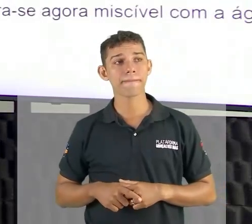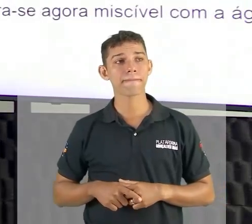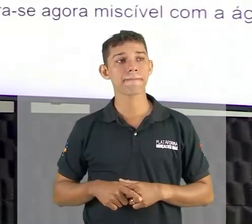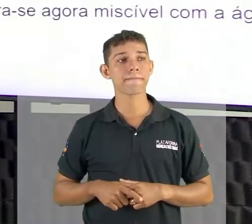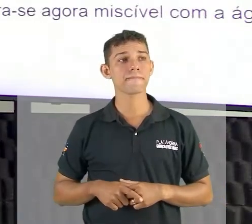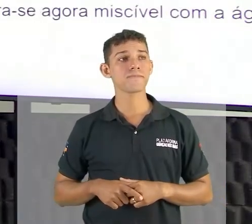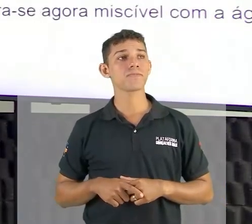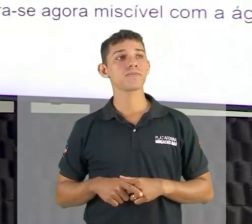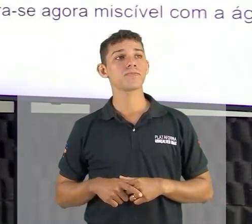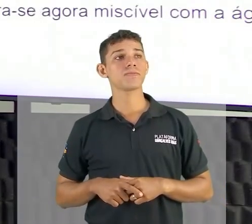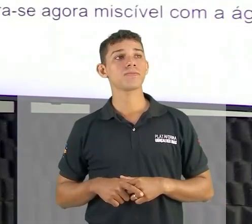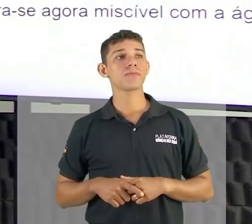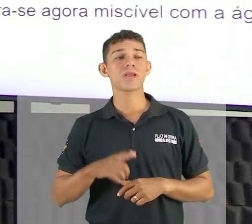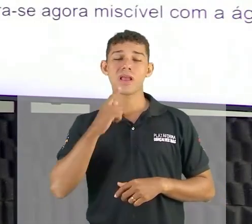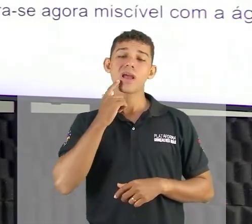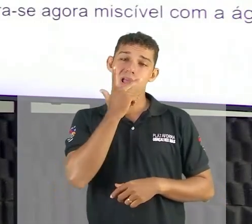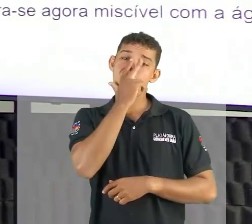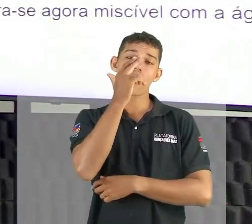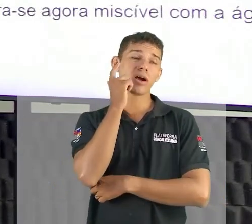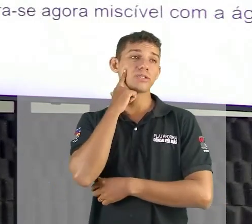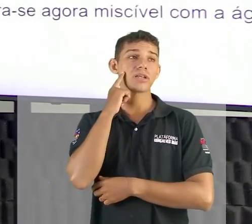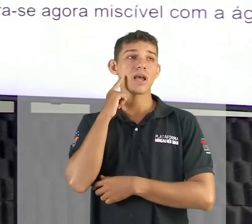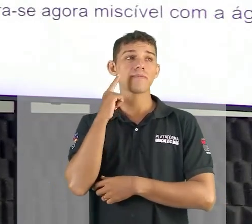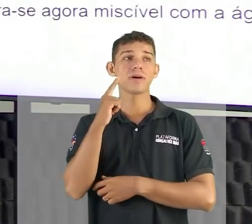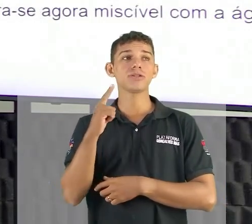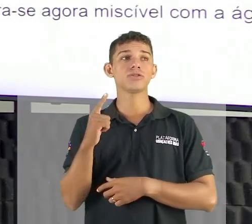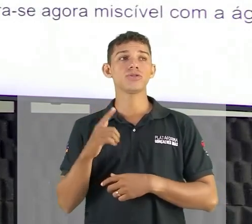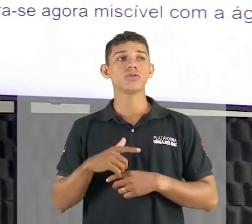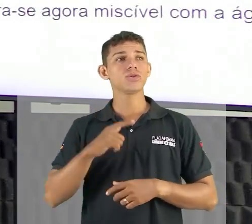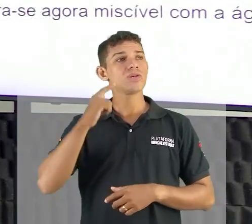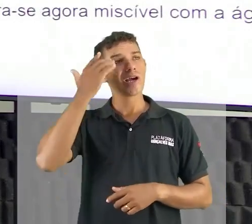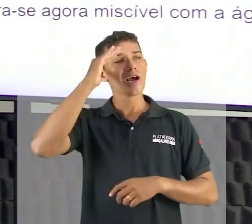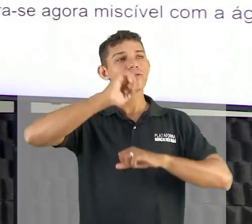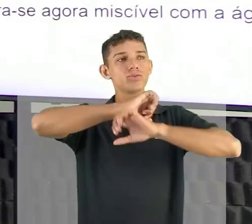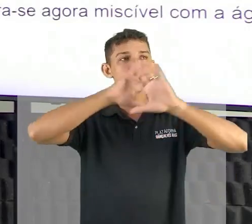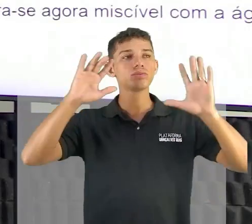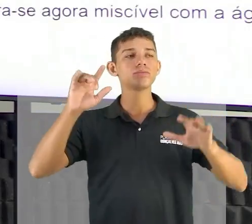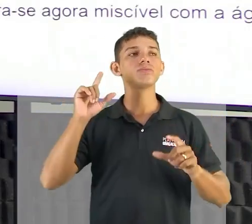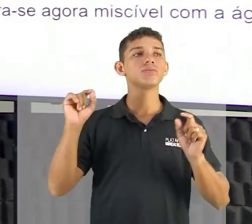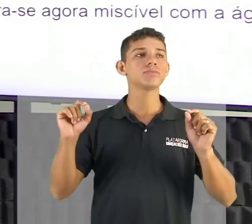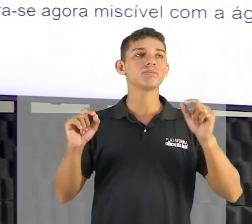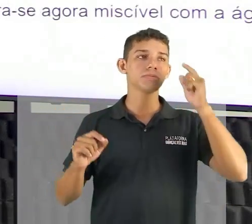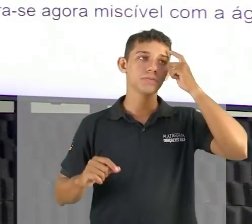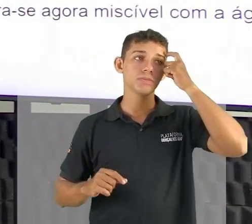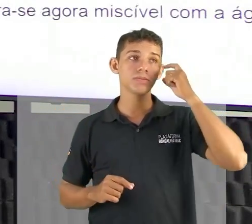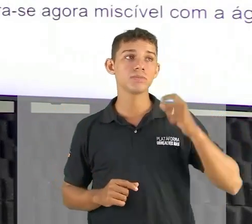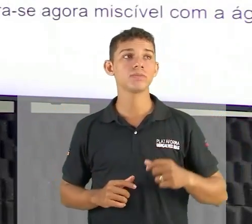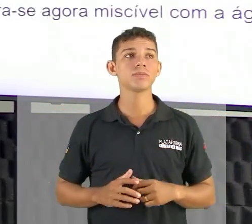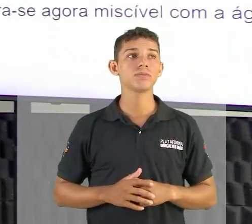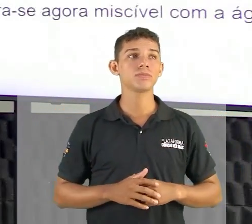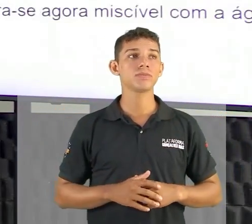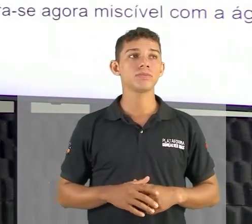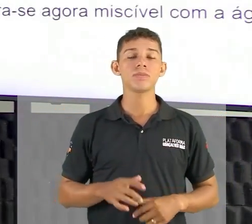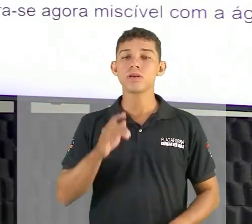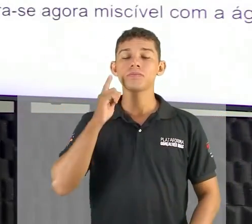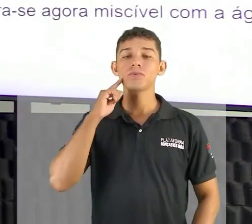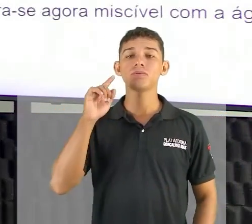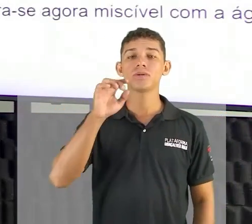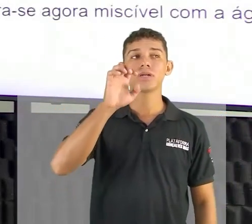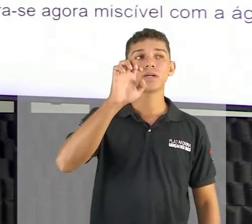Eu acho até que seria mais justo, de uma forma vulgar, deixa eu ver se meu filho conseguiu entender o que eu quero te passar com isso. Escrever o etanol